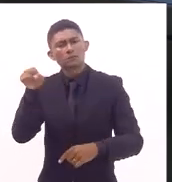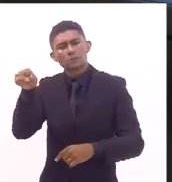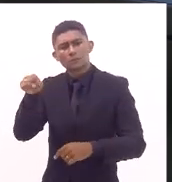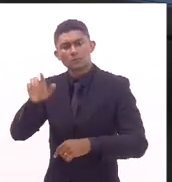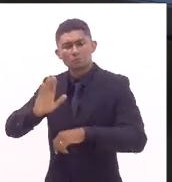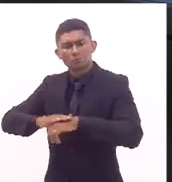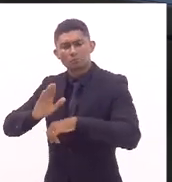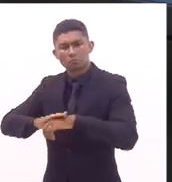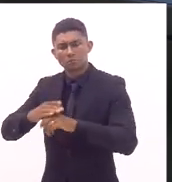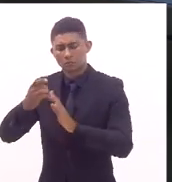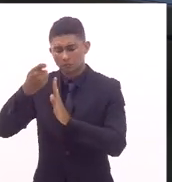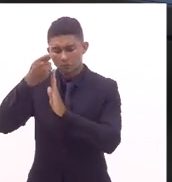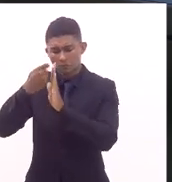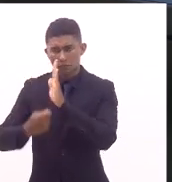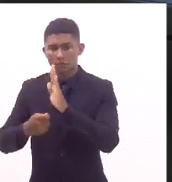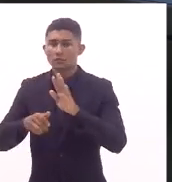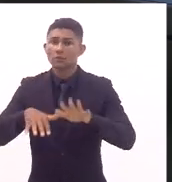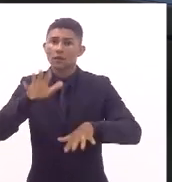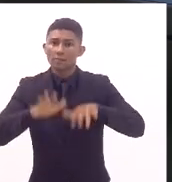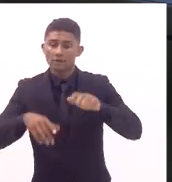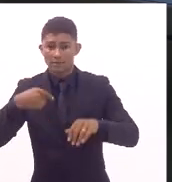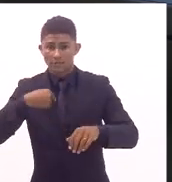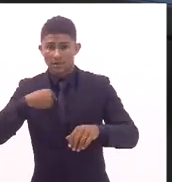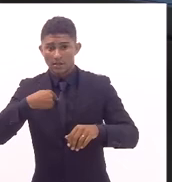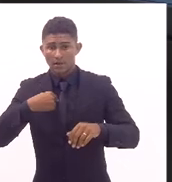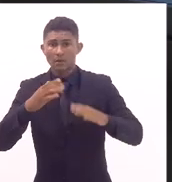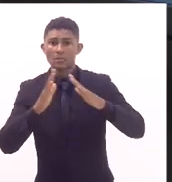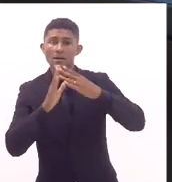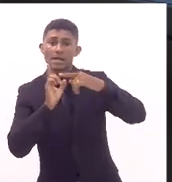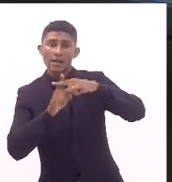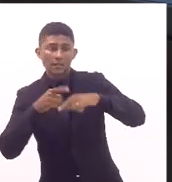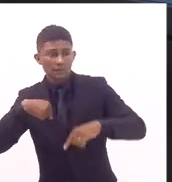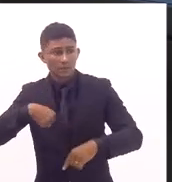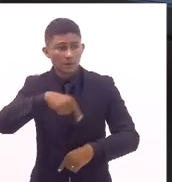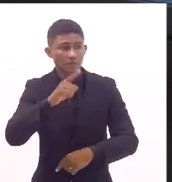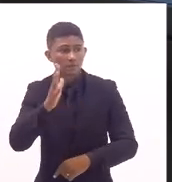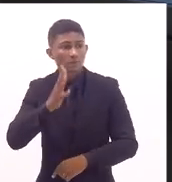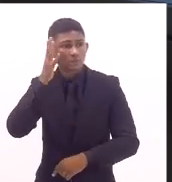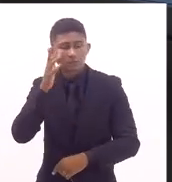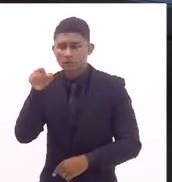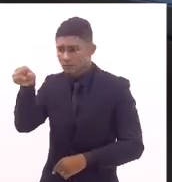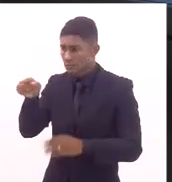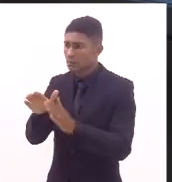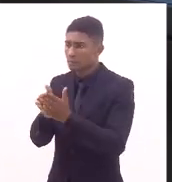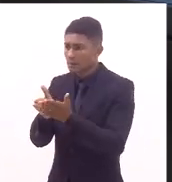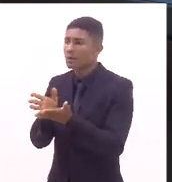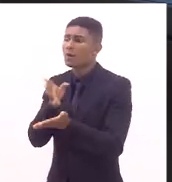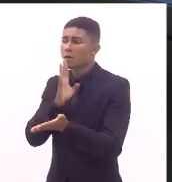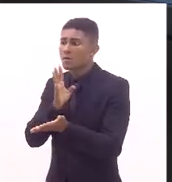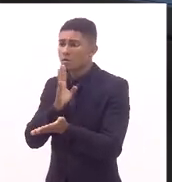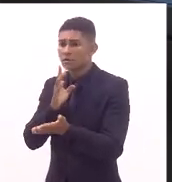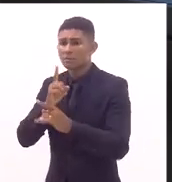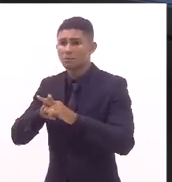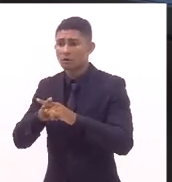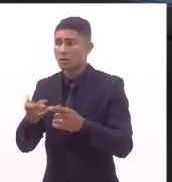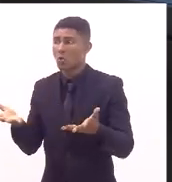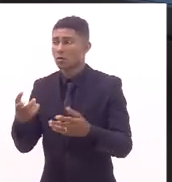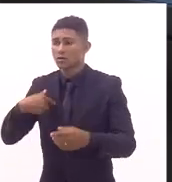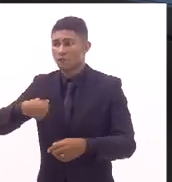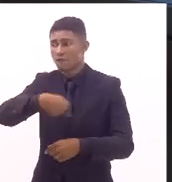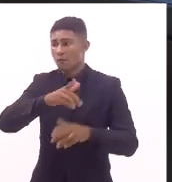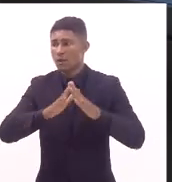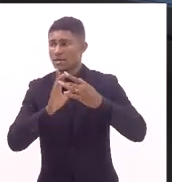as vezes eu tinha que falar na igreja e de dessa Você conhece a Bíblia faz aí porque hoje eu vou falar na